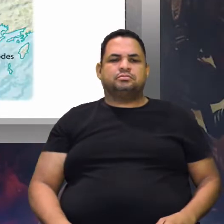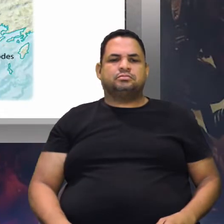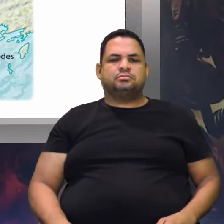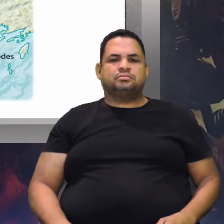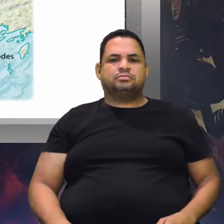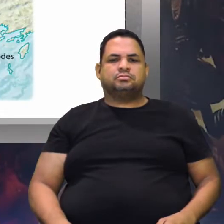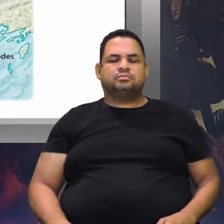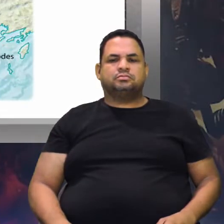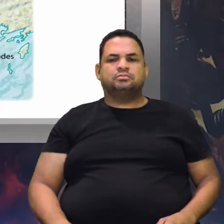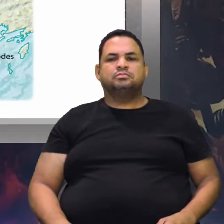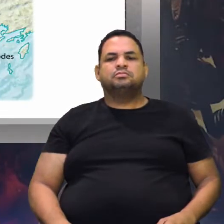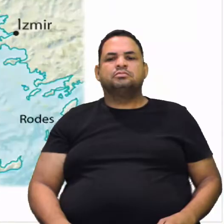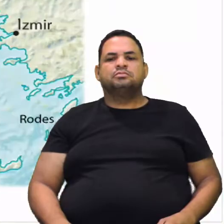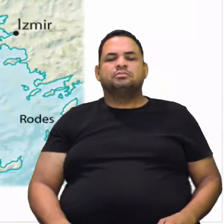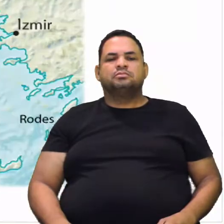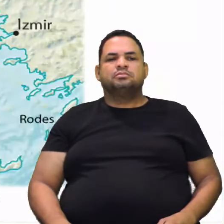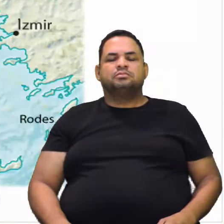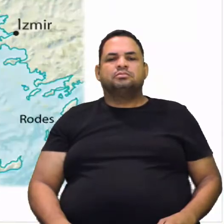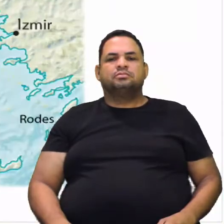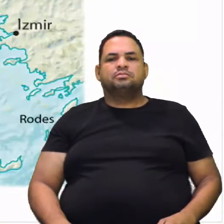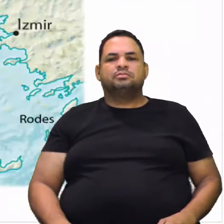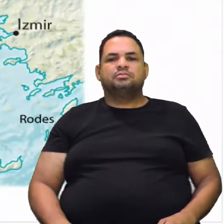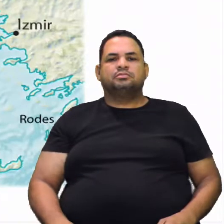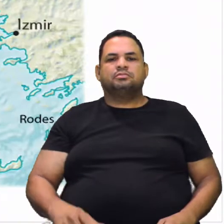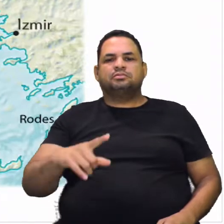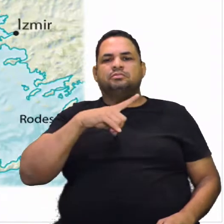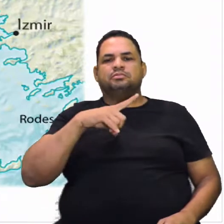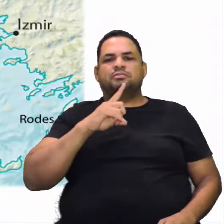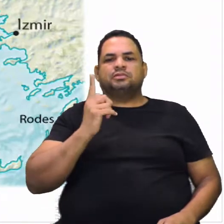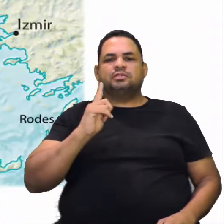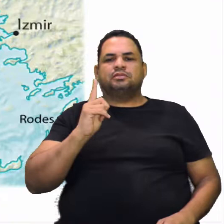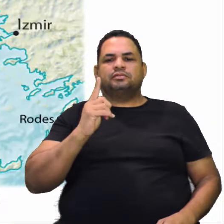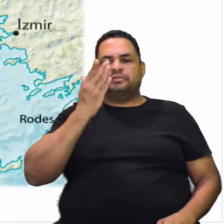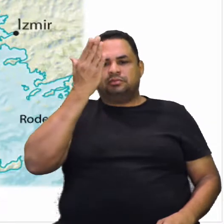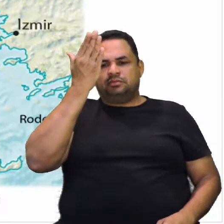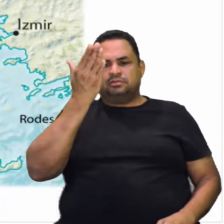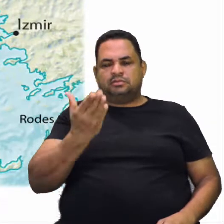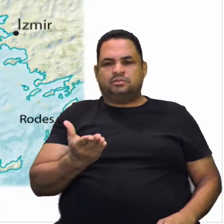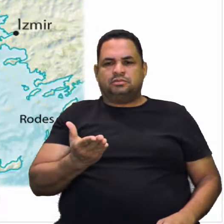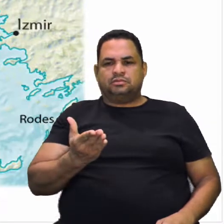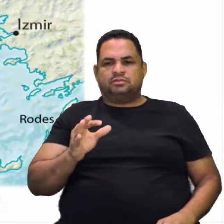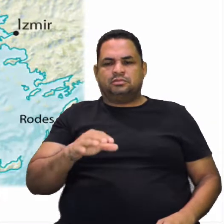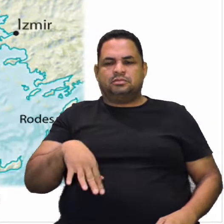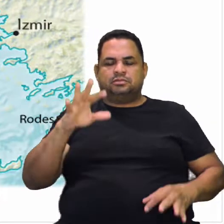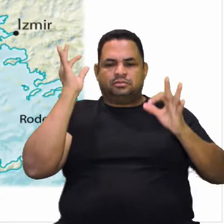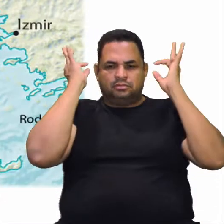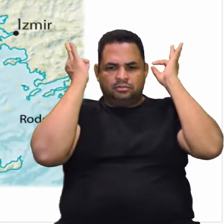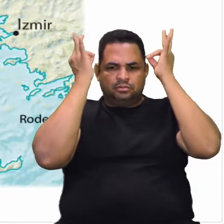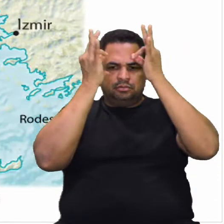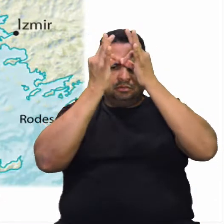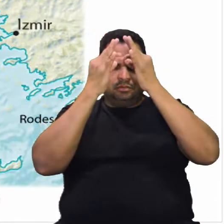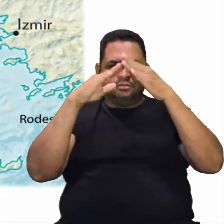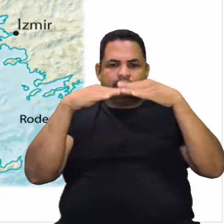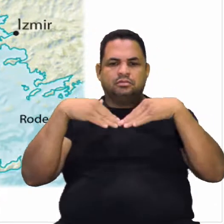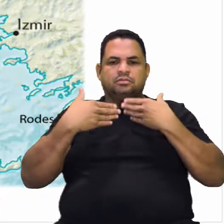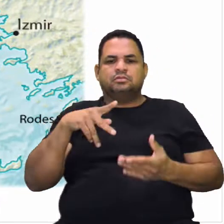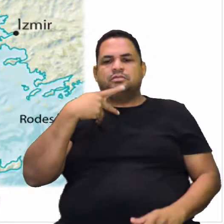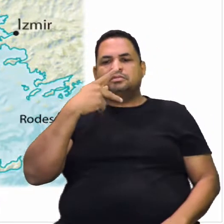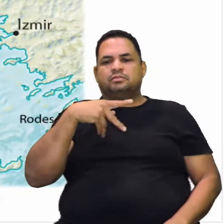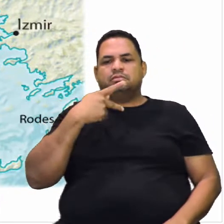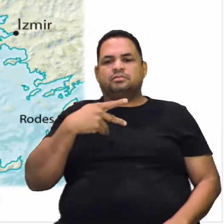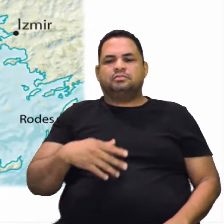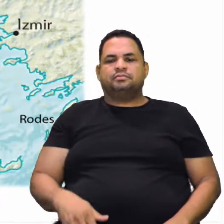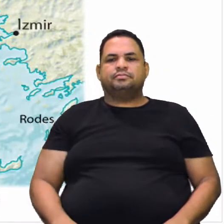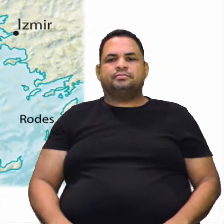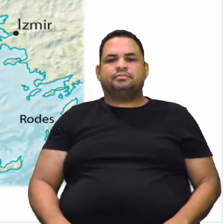Vamos lá, seguindo nossa aula, nós vamos ver a geografia grega. Quando eu falo para vocês que os gregos